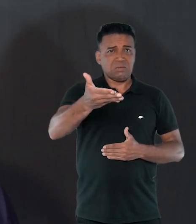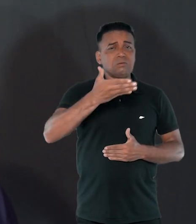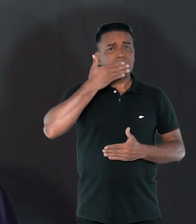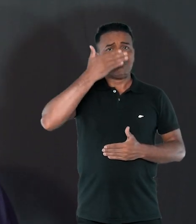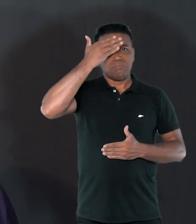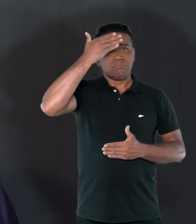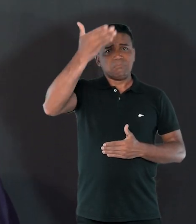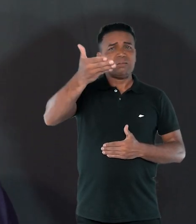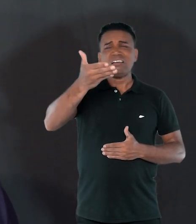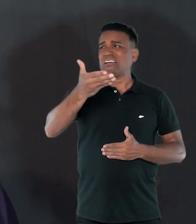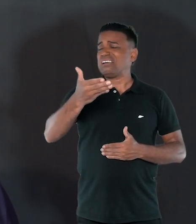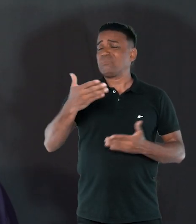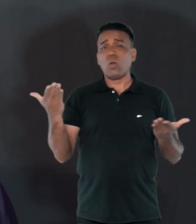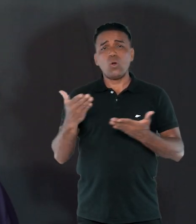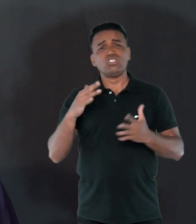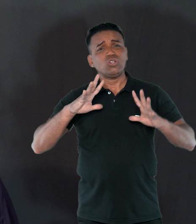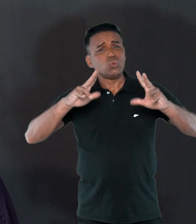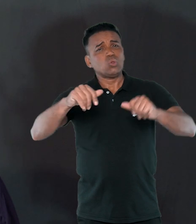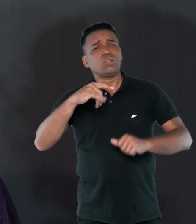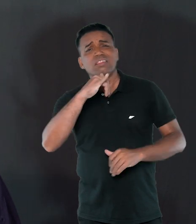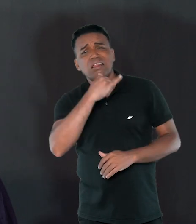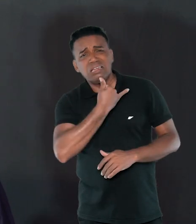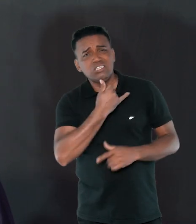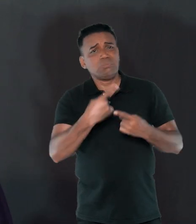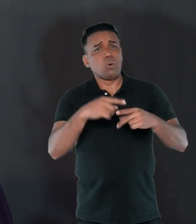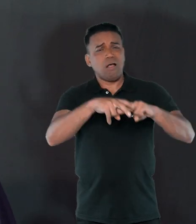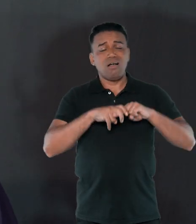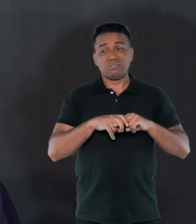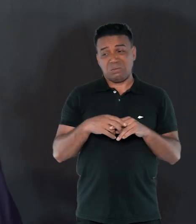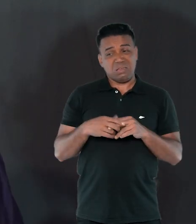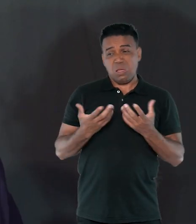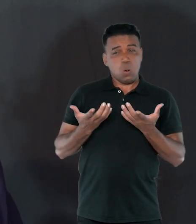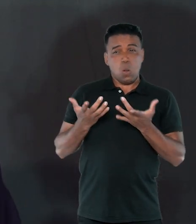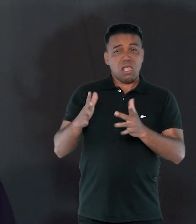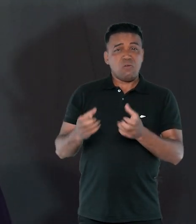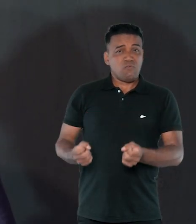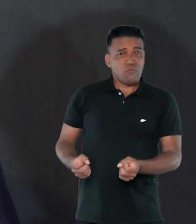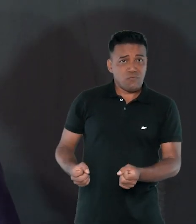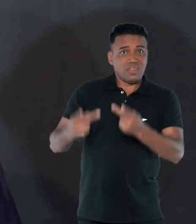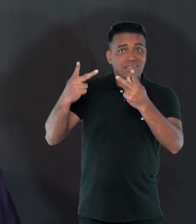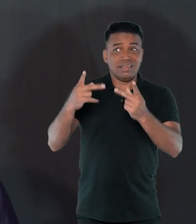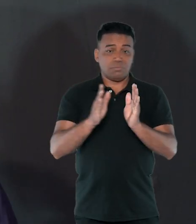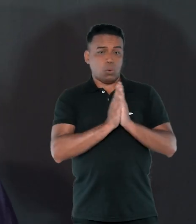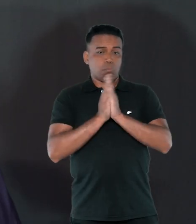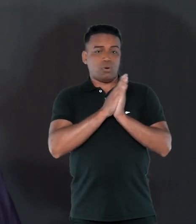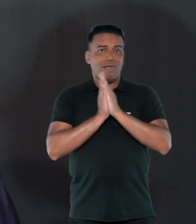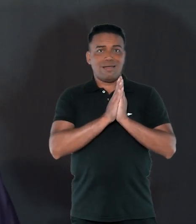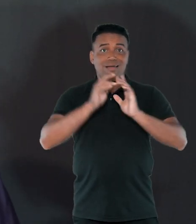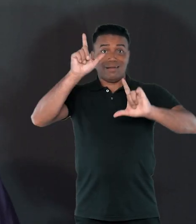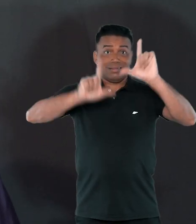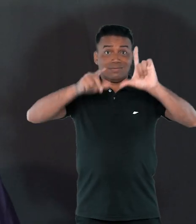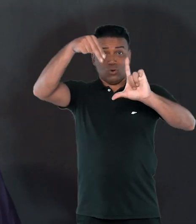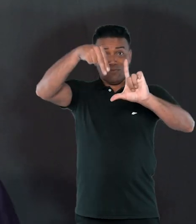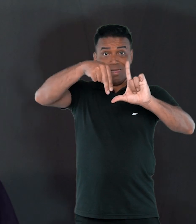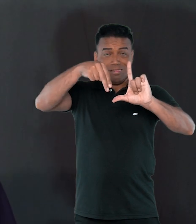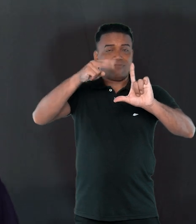estão nos entristecendo mais do que nunca. Eu também não quero vender, assim, mesmo que eu tenha me empolgado com a boneca na novela,